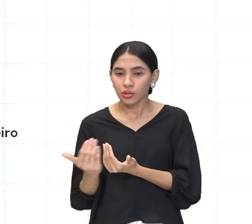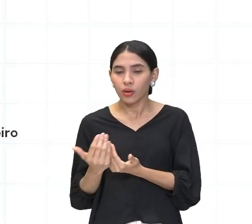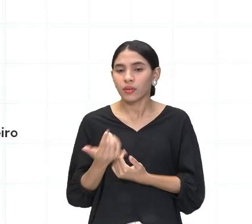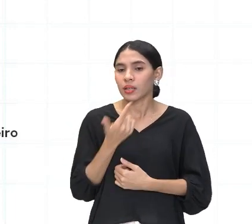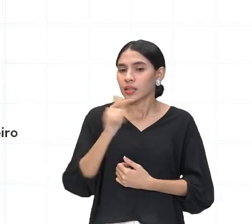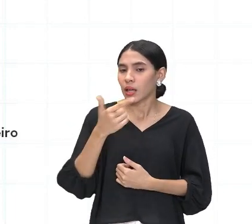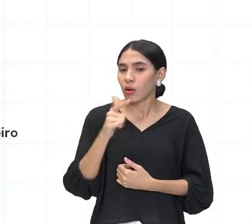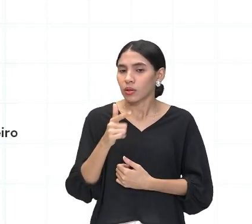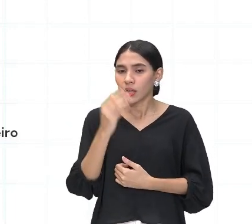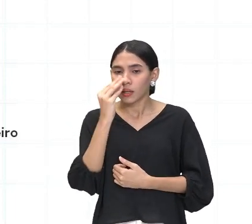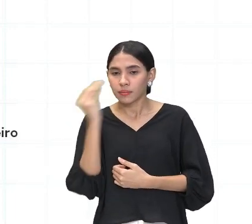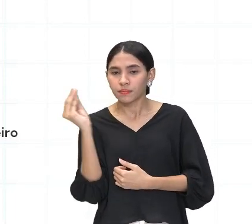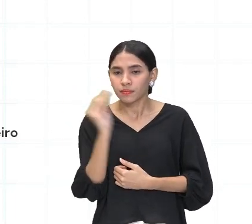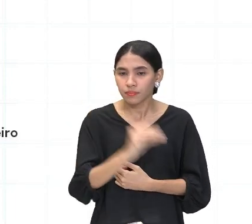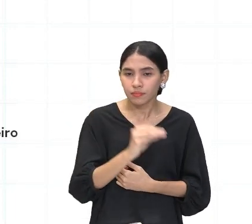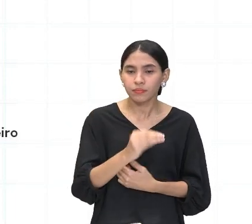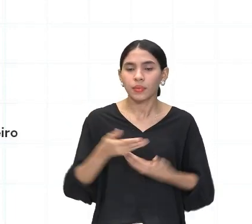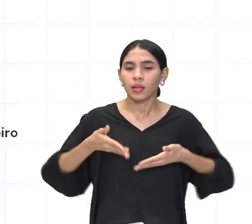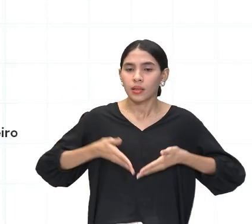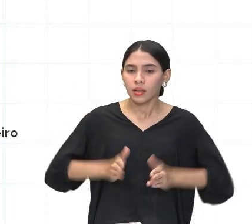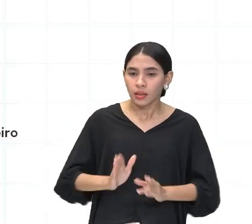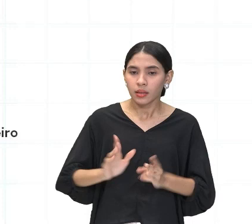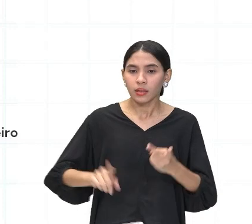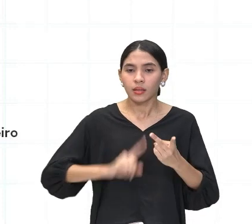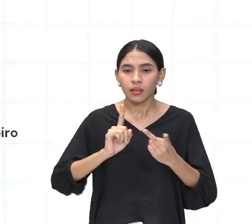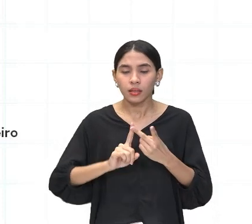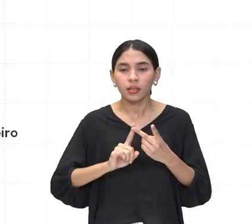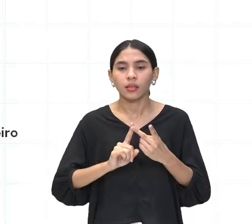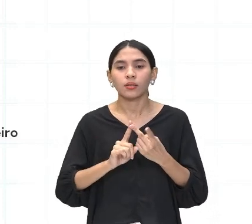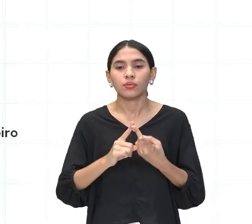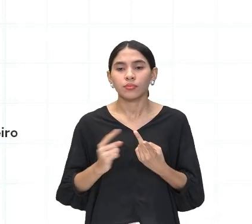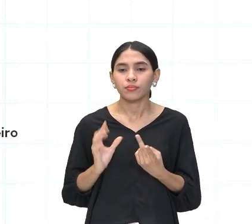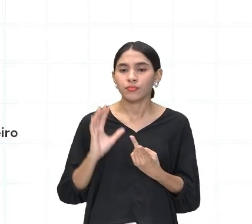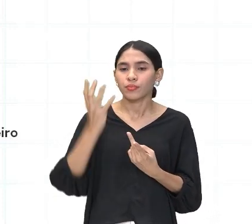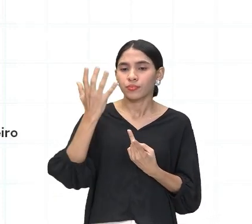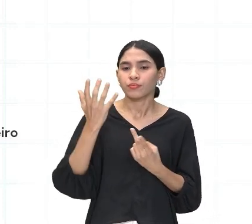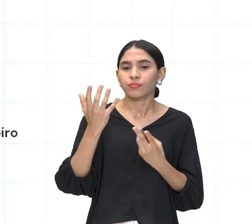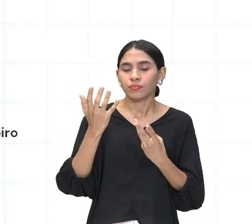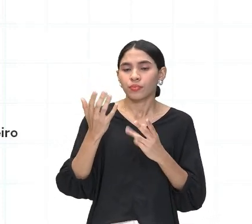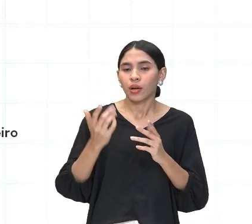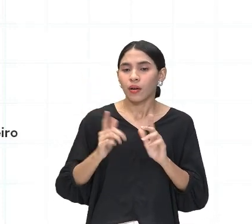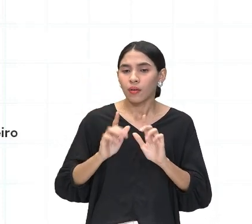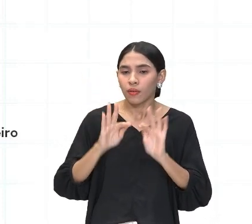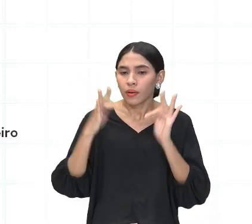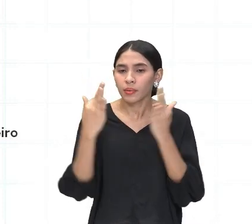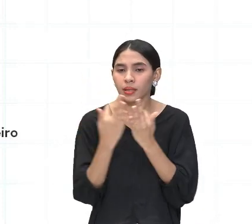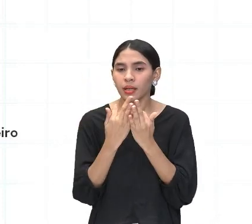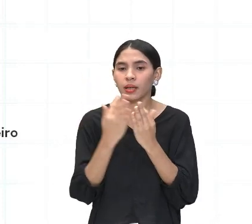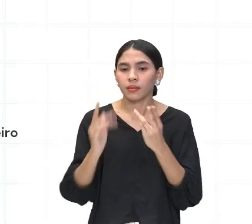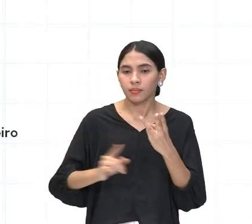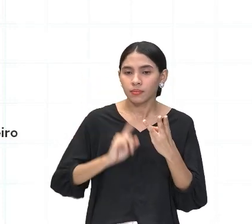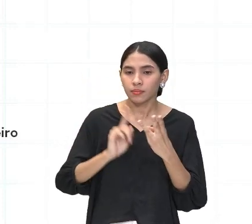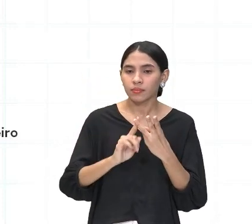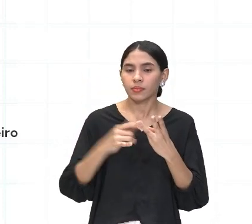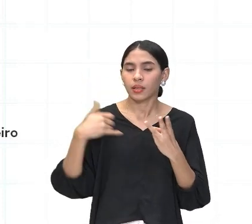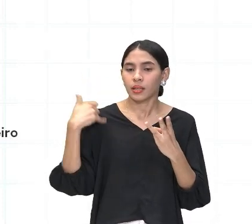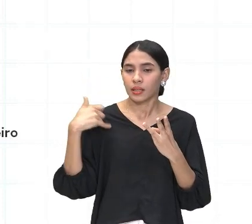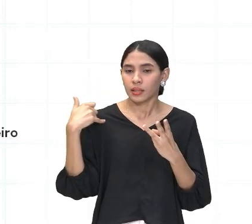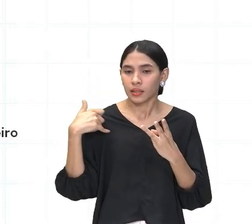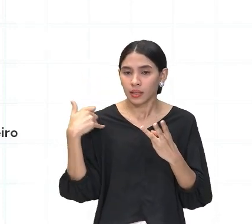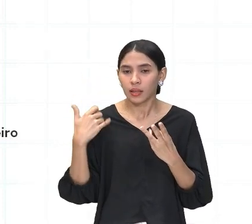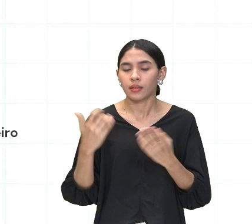discriminação de nascimento, de situação familiar, de idade, né, dentro aí das delimitações